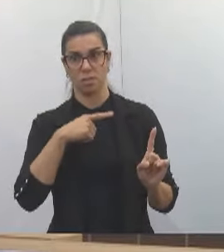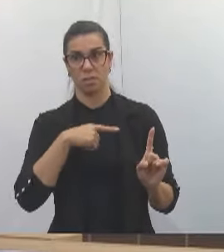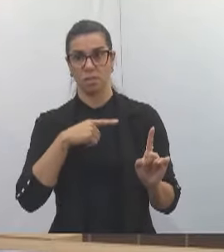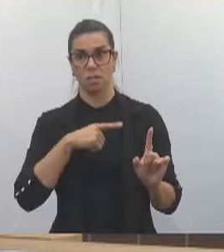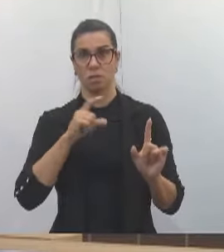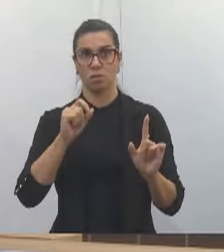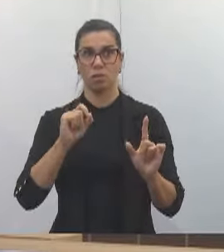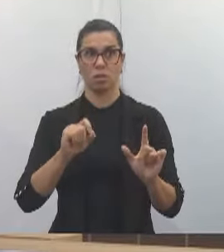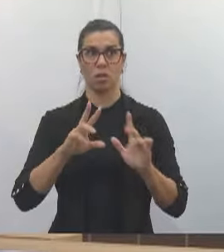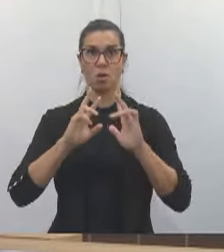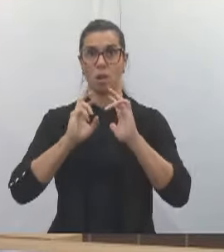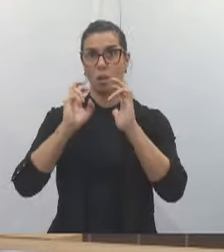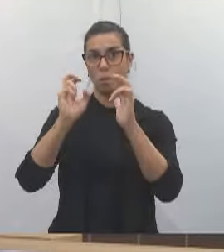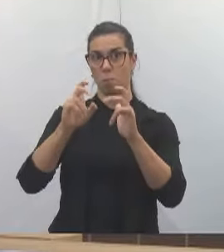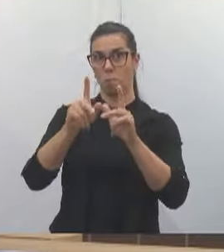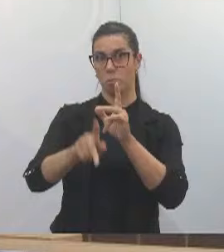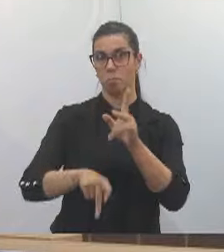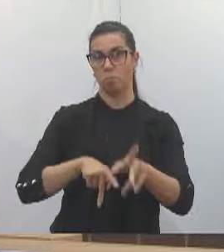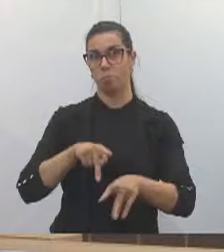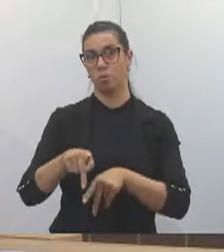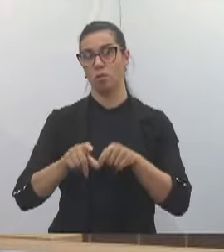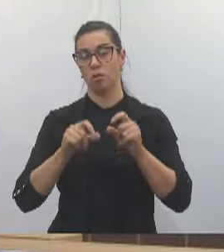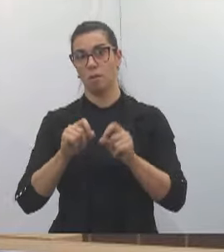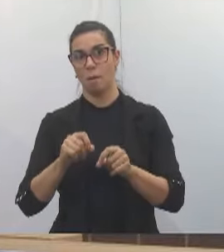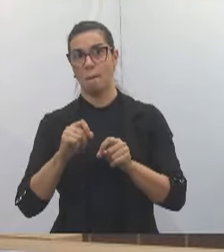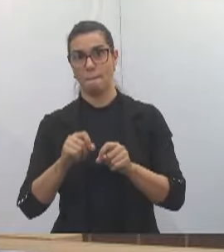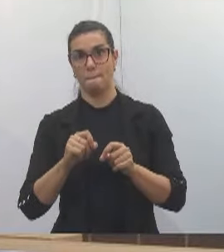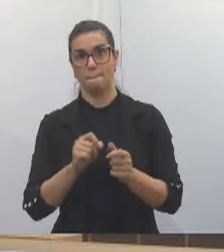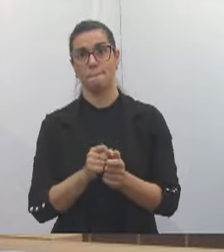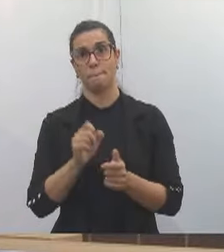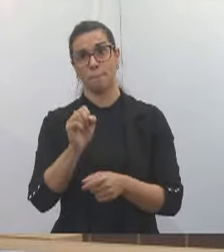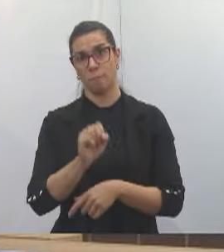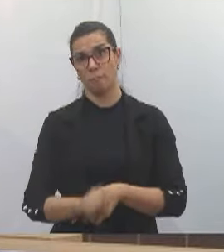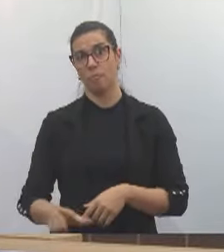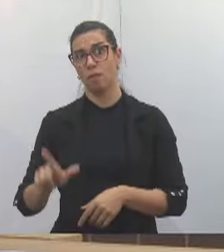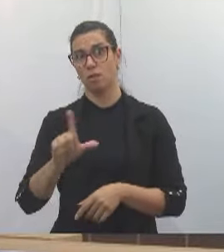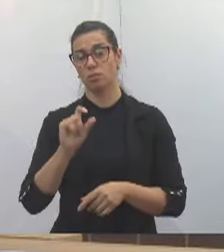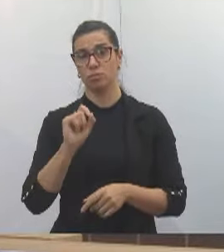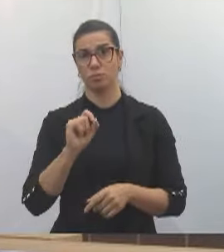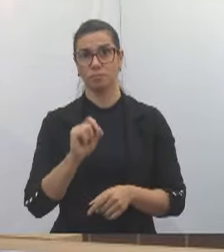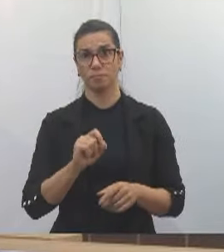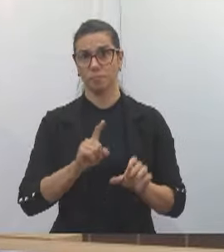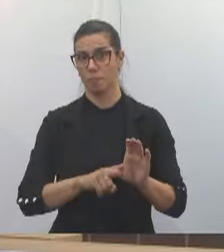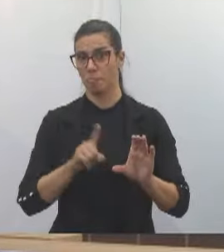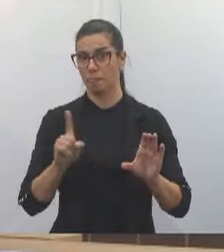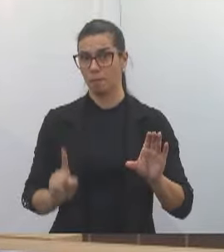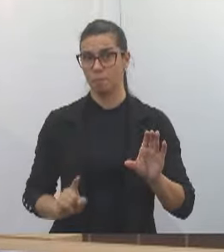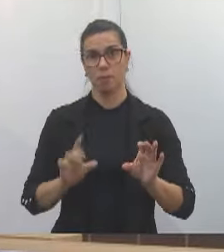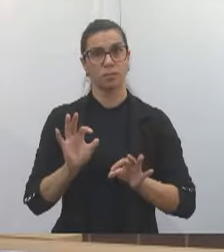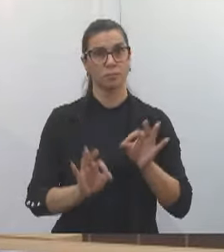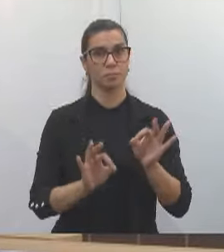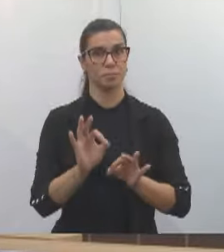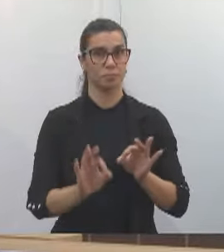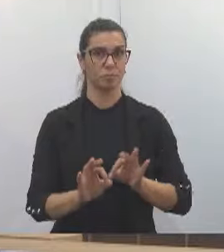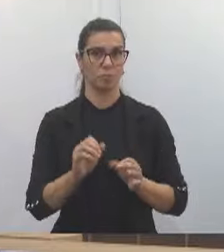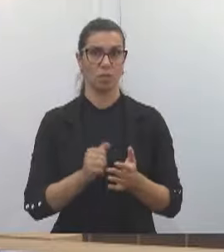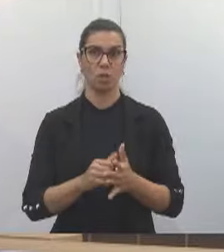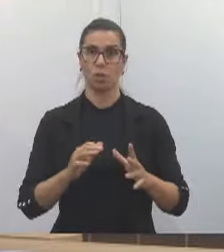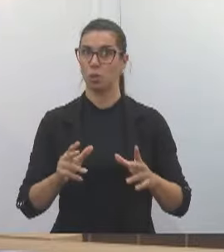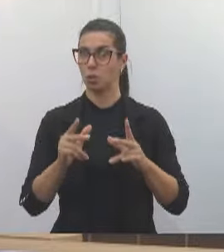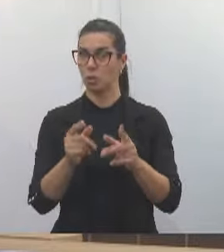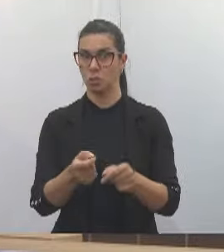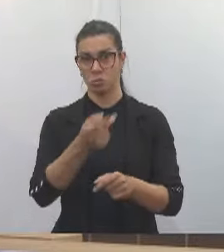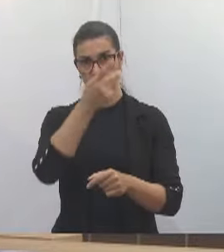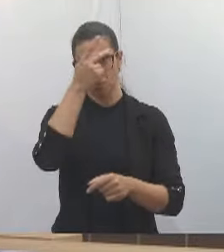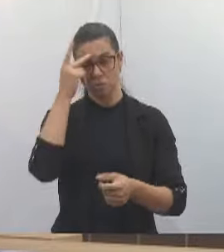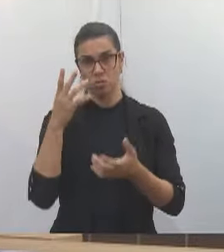clamor popular e, obviamente, independente da questão jurídica, todo mundo ia chegar aqui, não, quebra o veto do